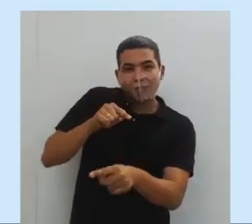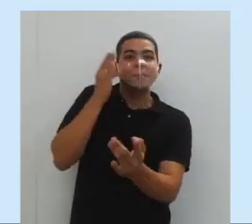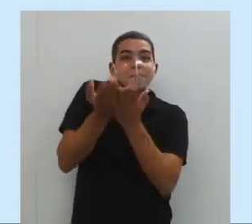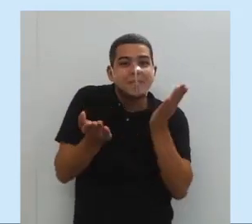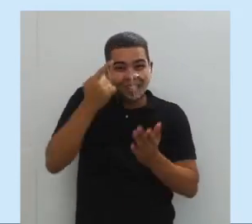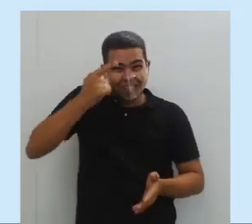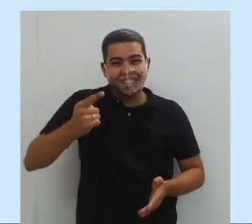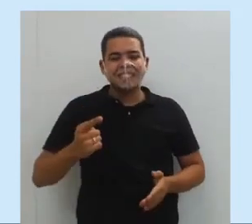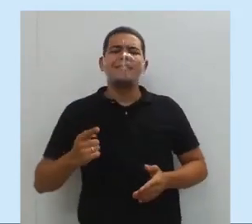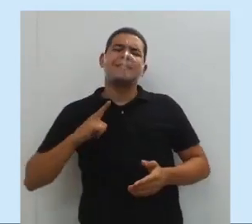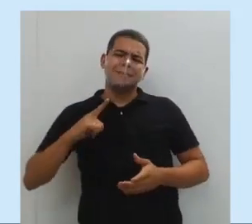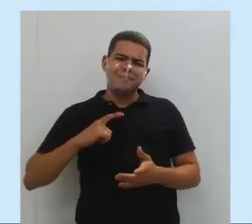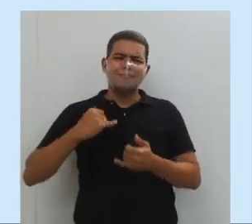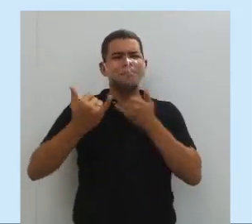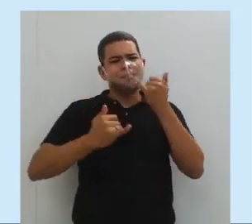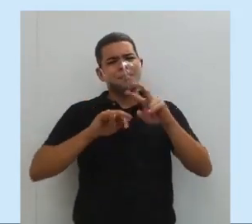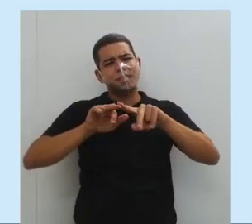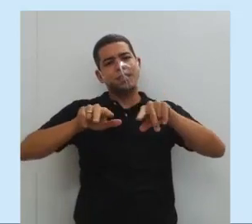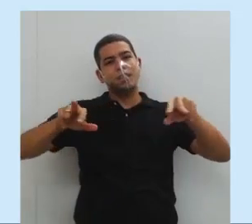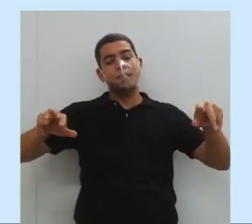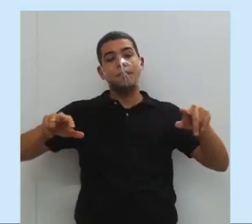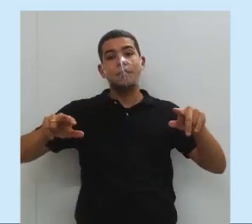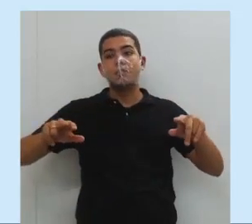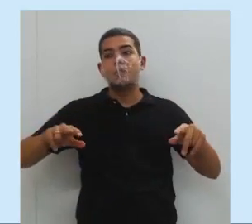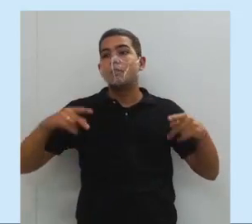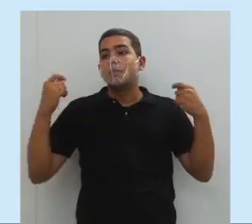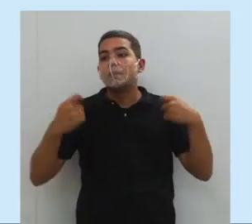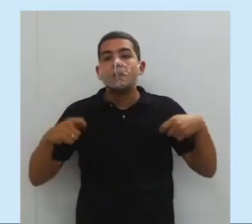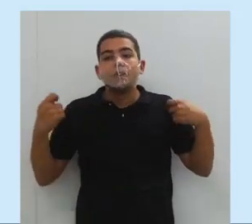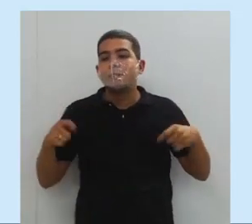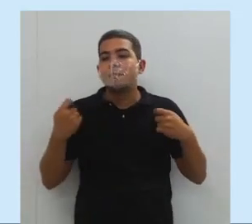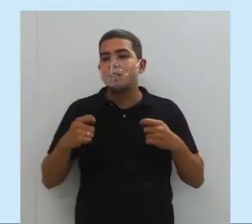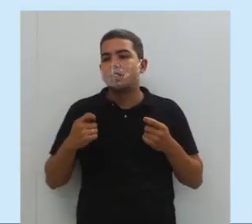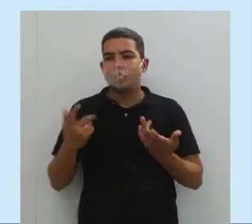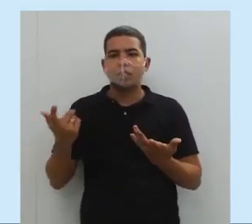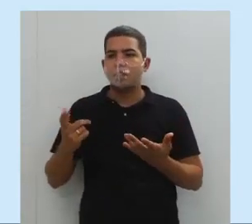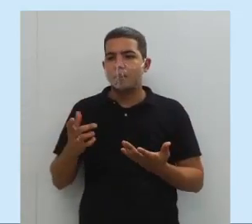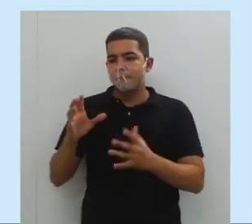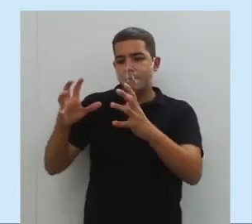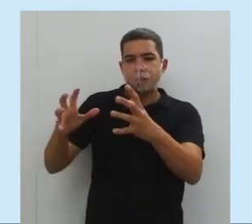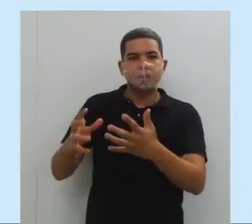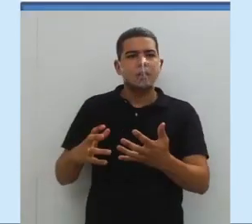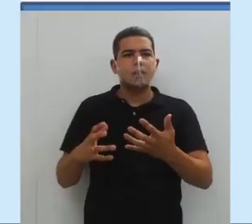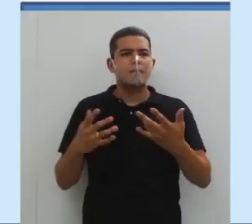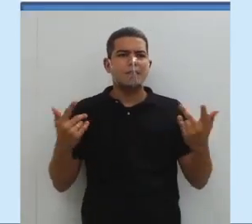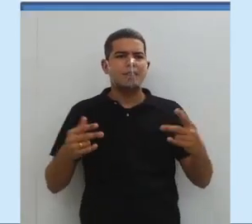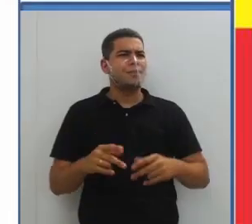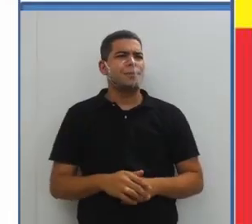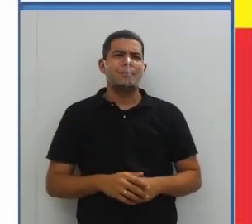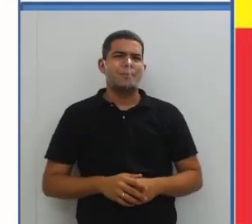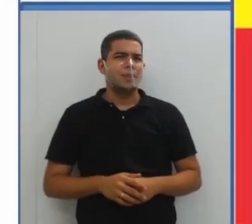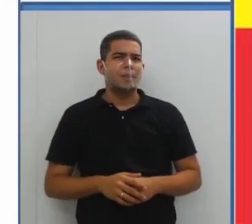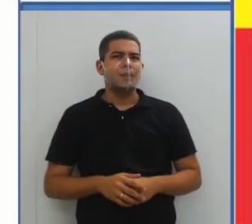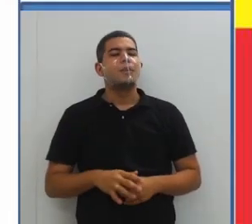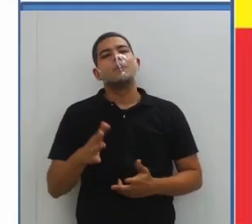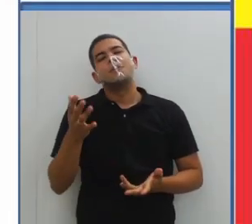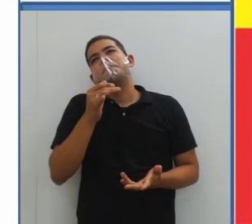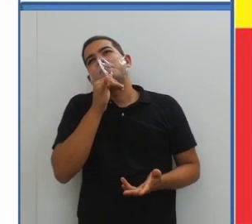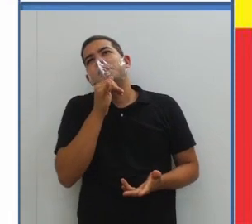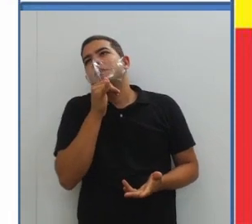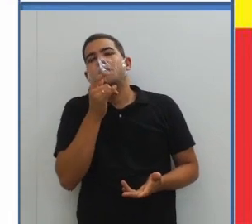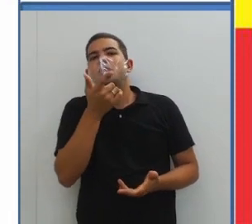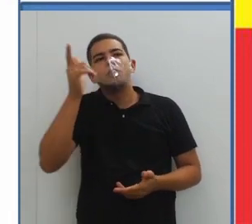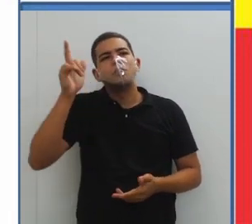brincadeiras muito legais que podem ser feitas sem material específico nenhum e dá para se divertir. Essas brincadeiras